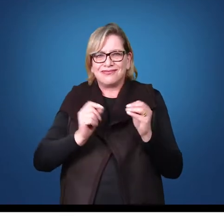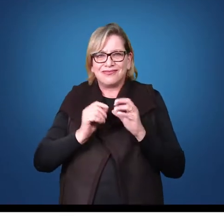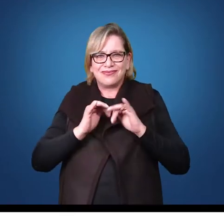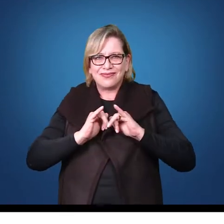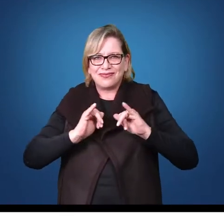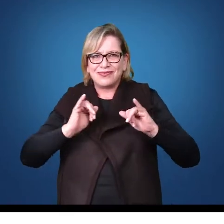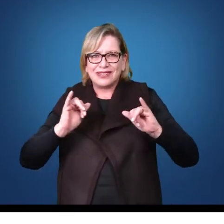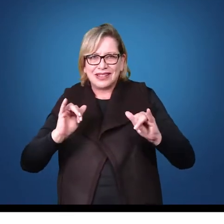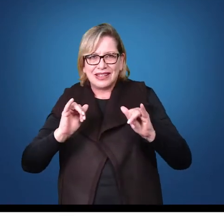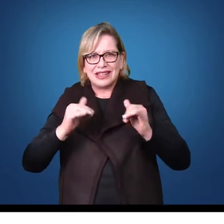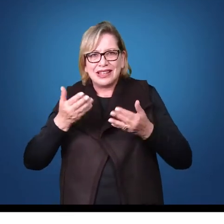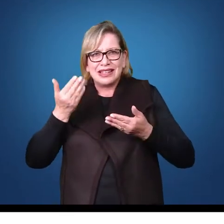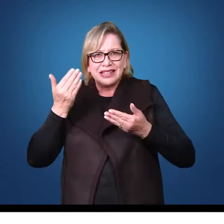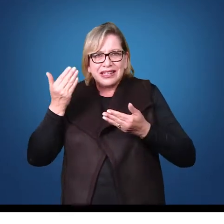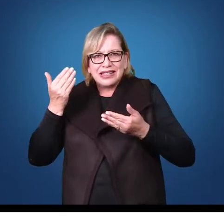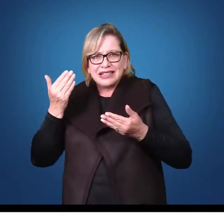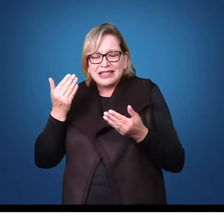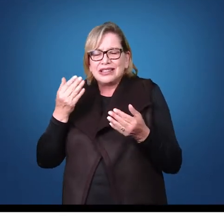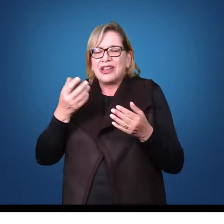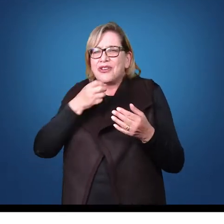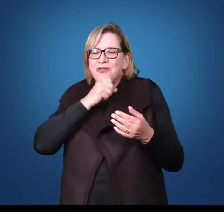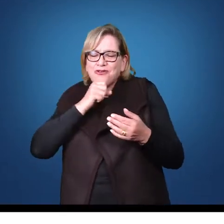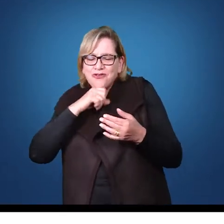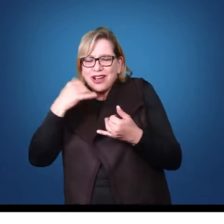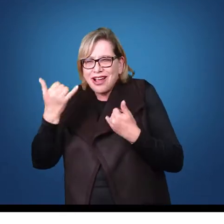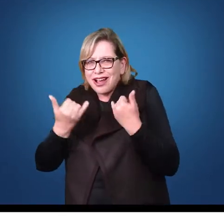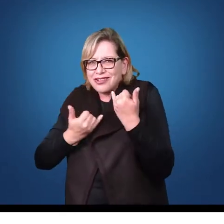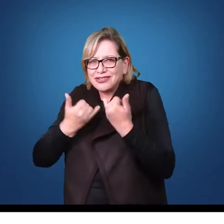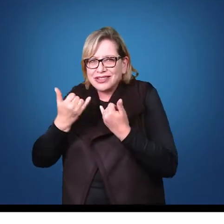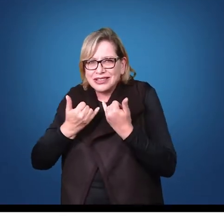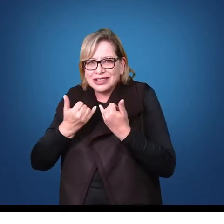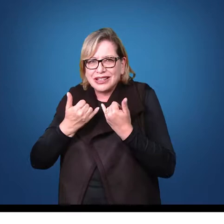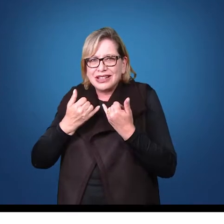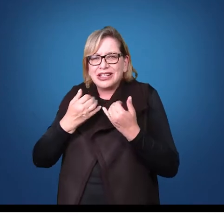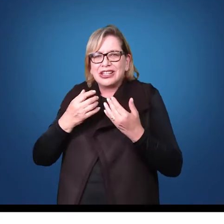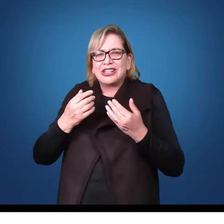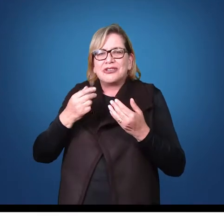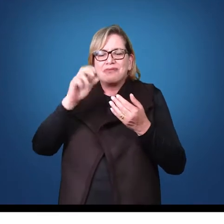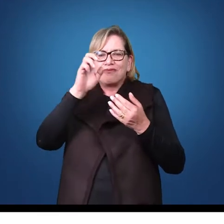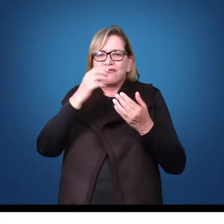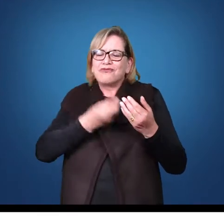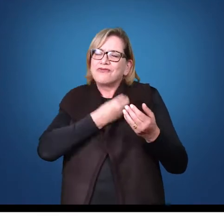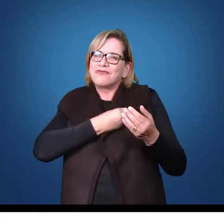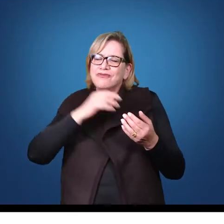Diz ela que ouvia do avô dela, que era lá do leste europeu.